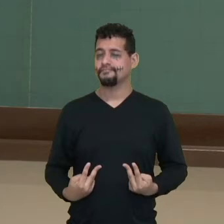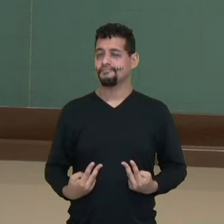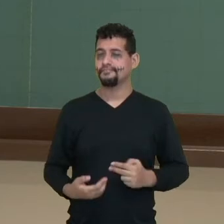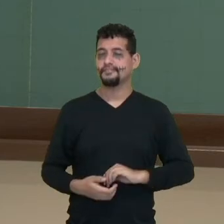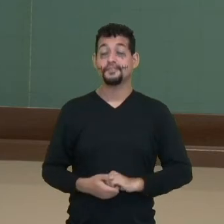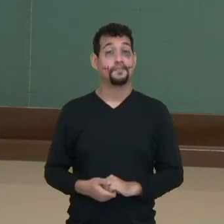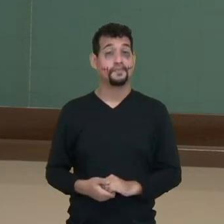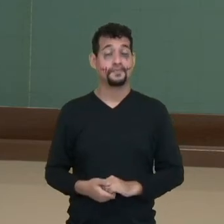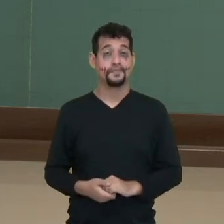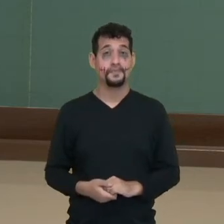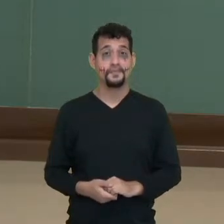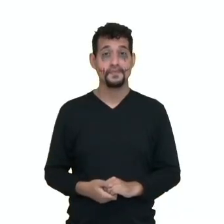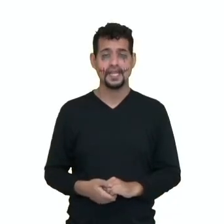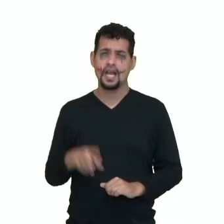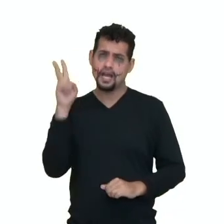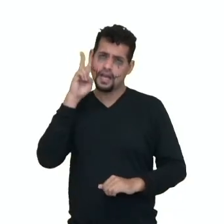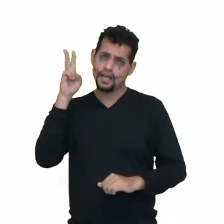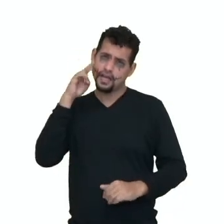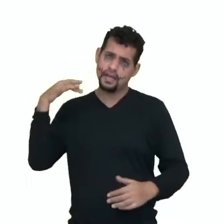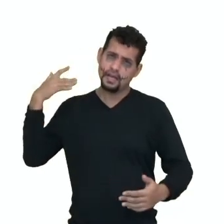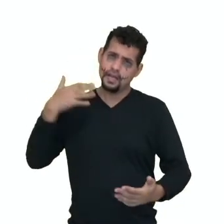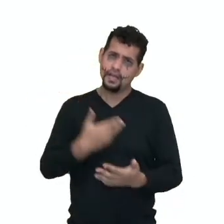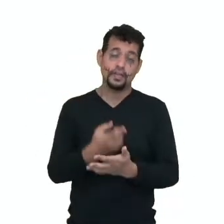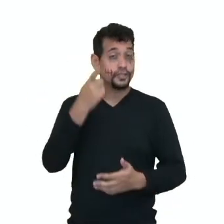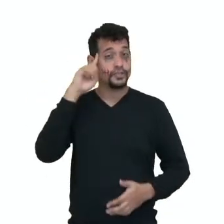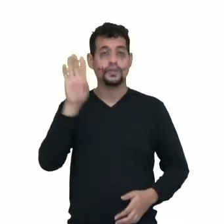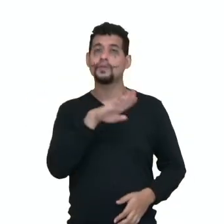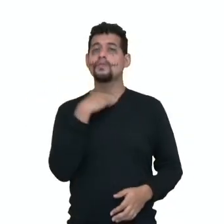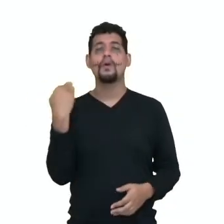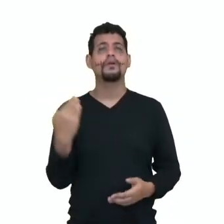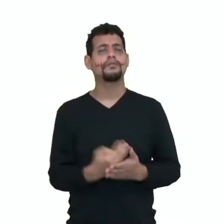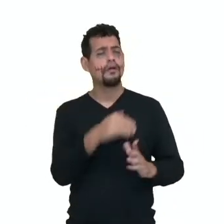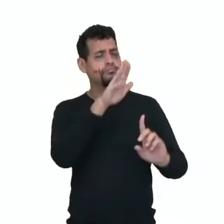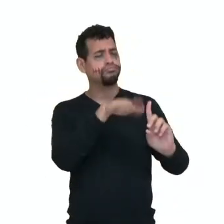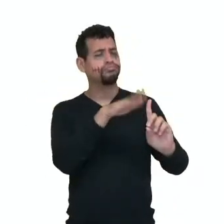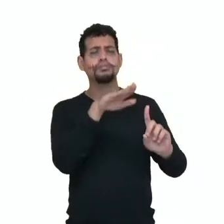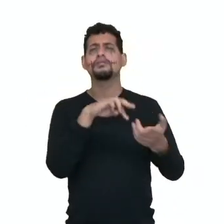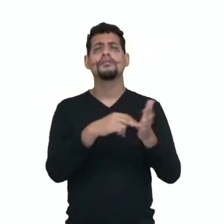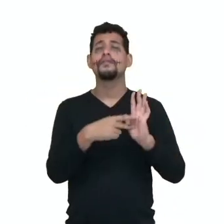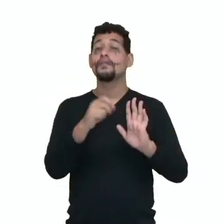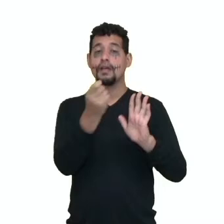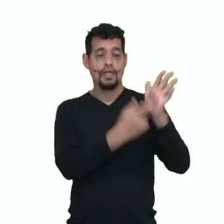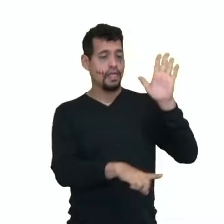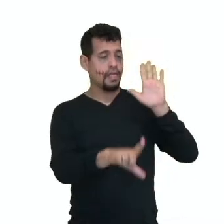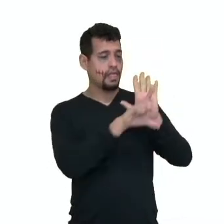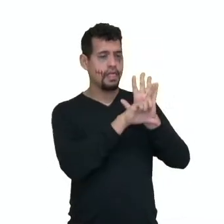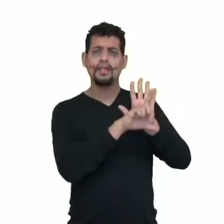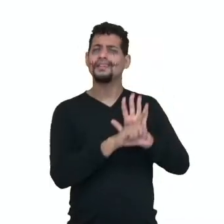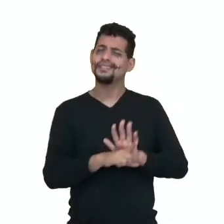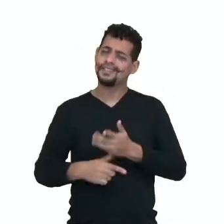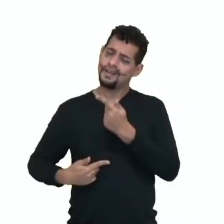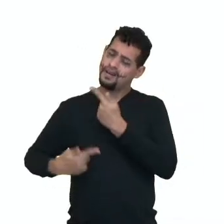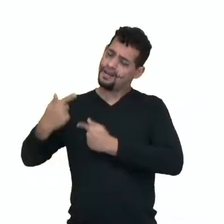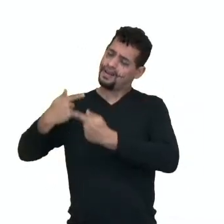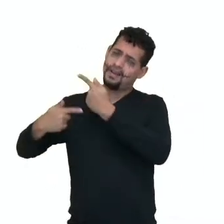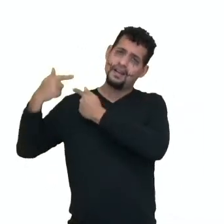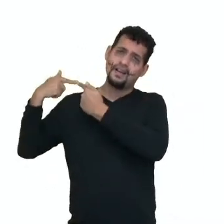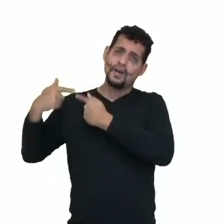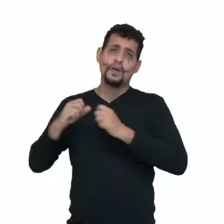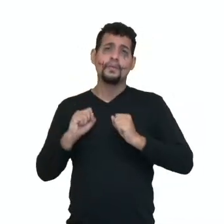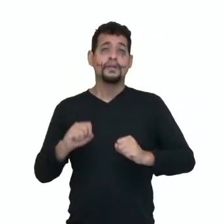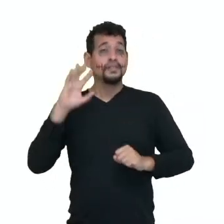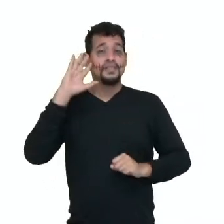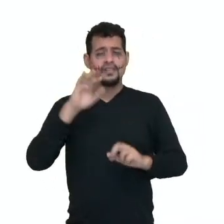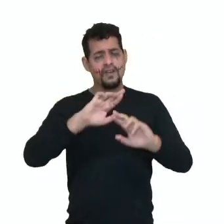humanidade. Bueno, historia del Día de los Muertos. El culto al Día de los Muertos es un legado ancestral que puede ser visto